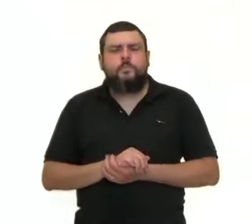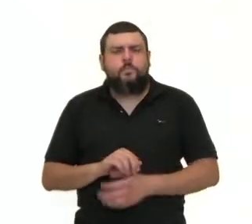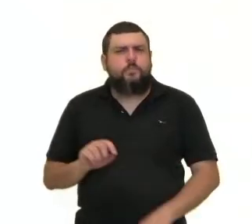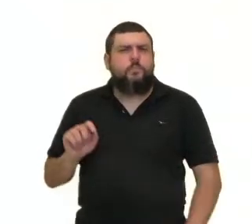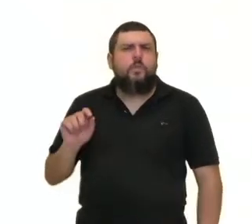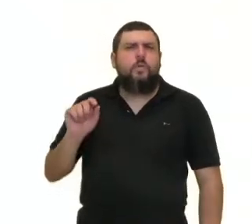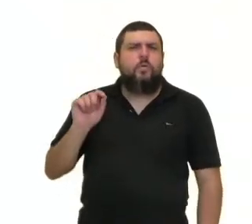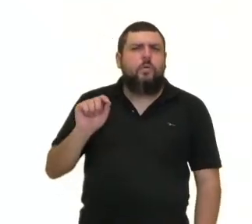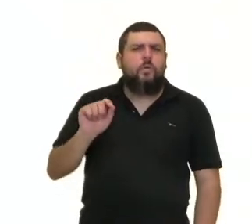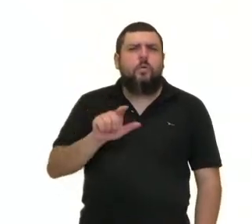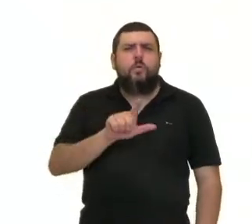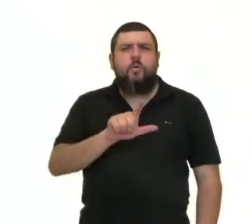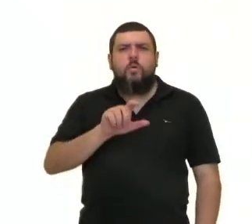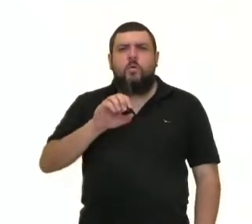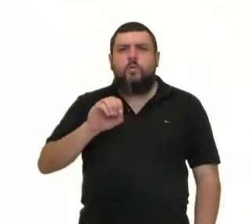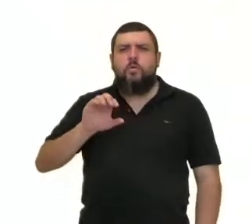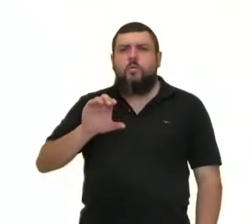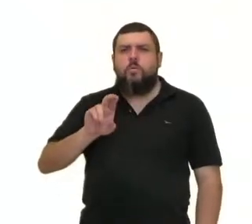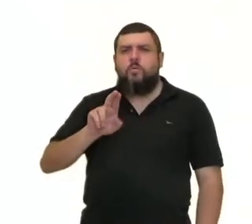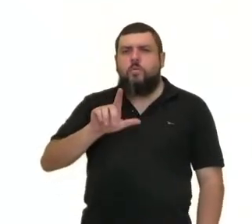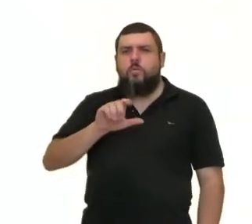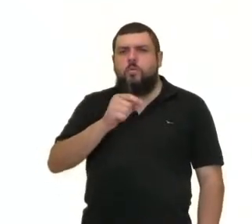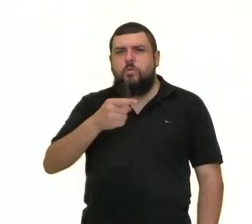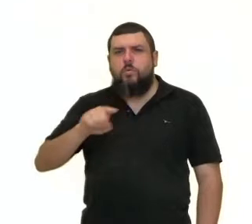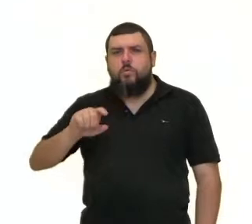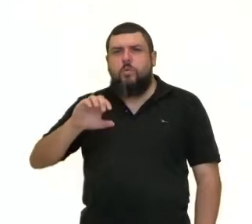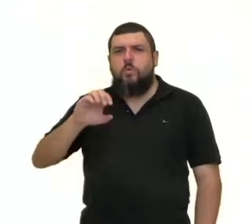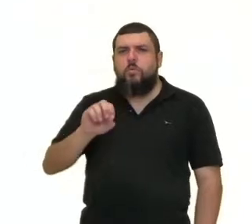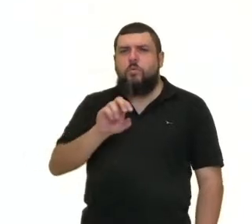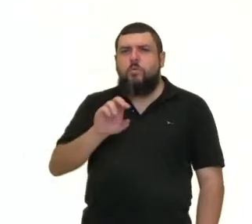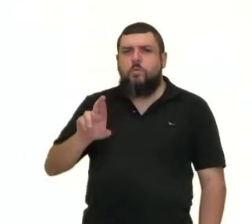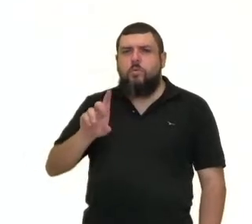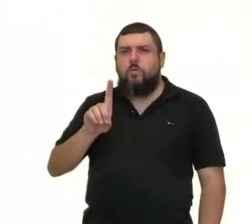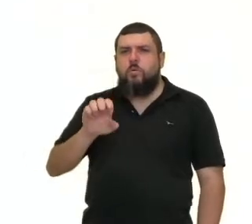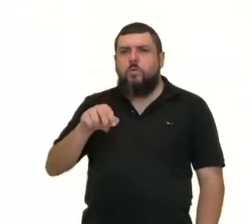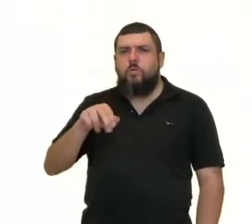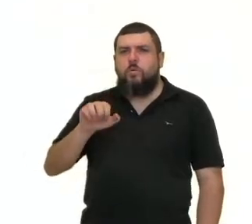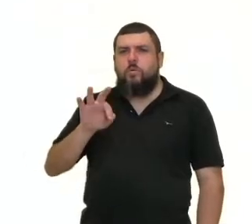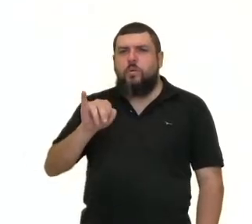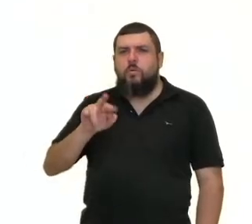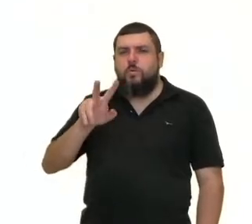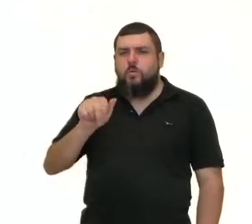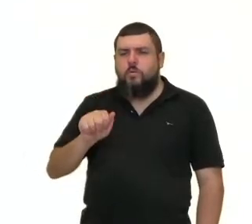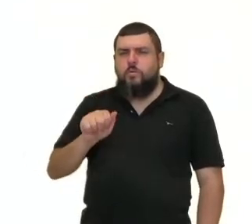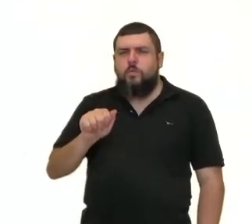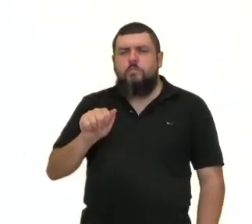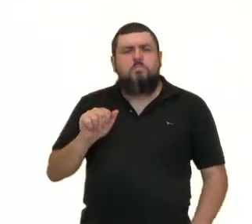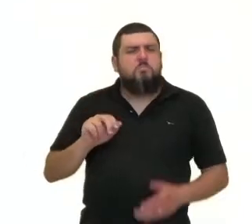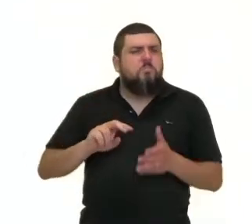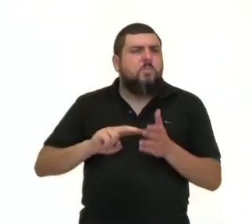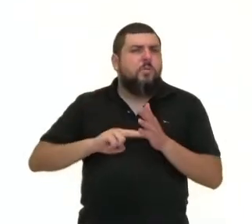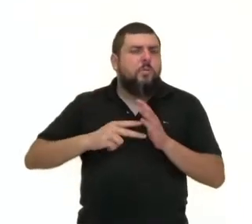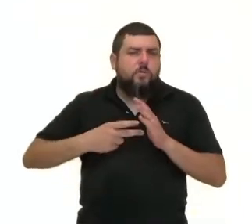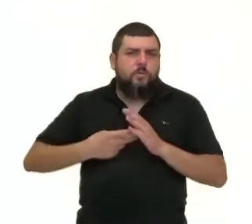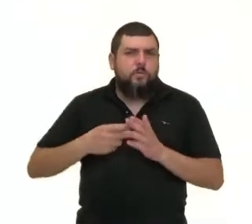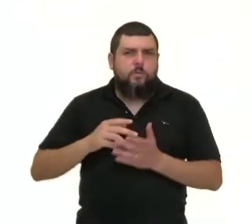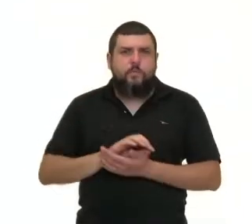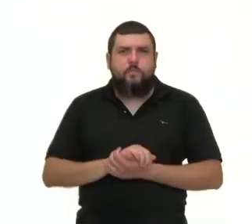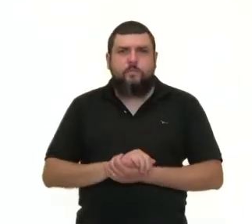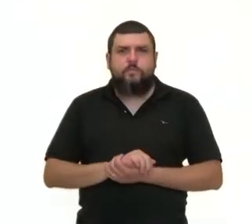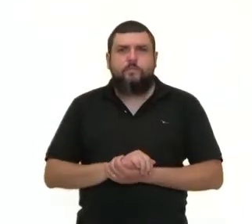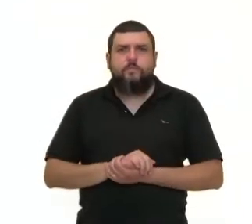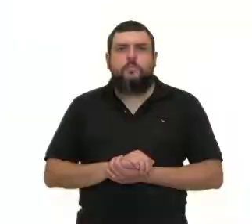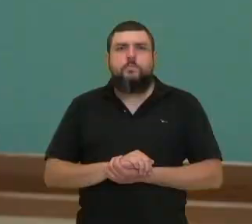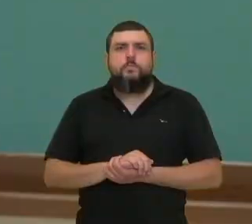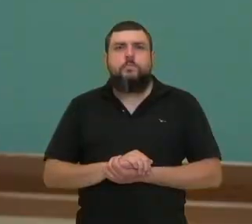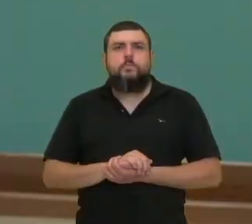uma locução, uma conjunção coordenativa? Qual a função das conjunções coordenativas em um texto? Então